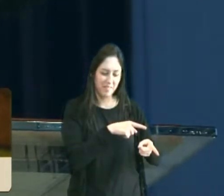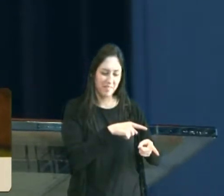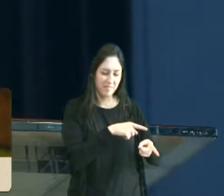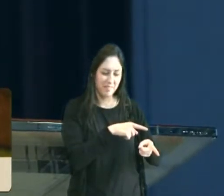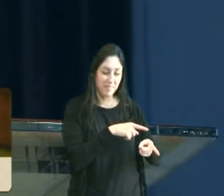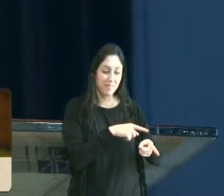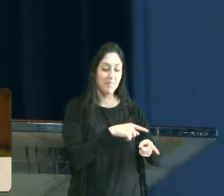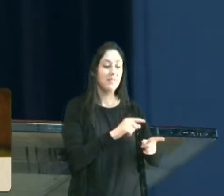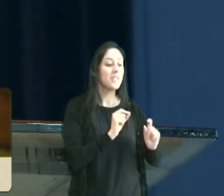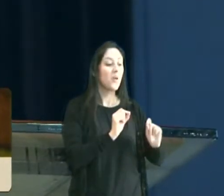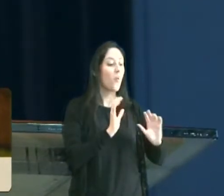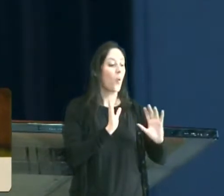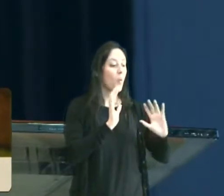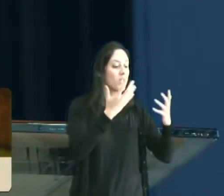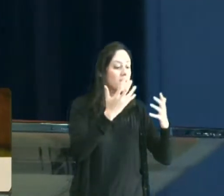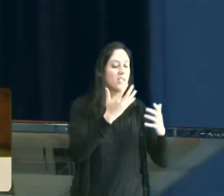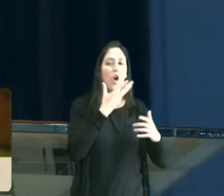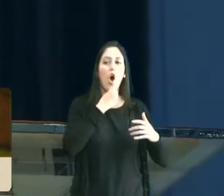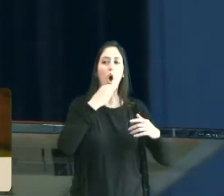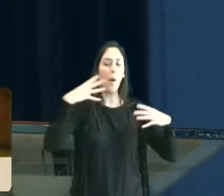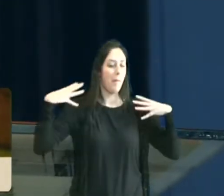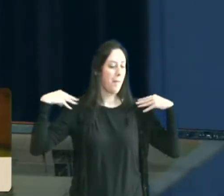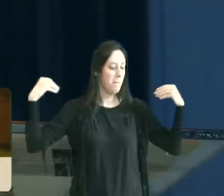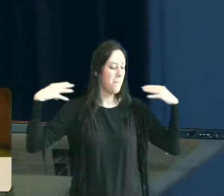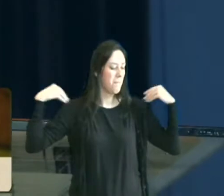E veio o motorista.